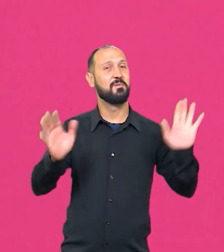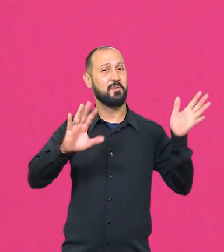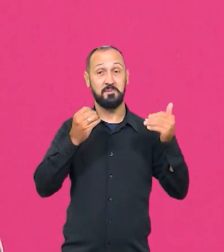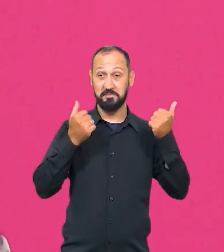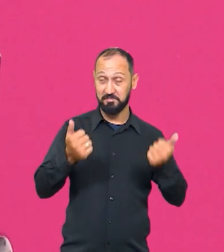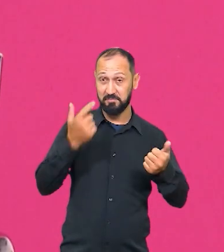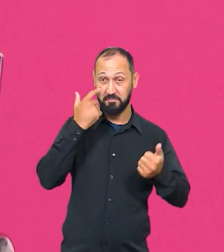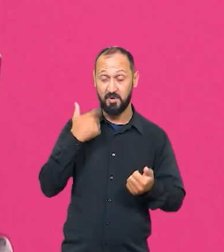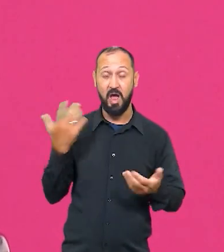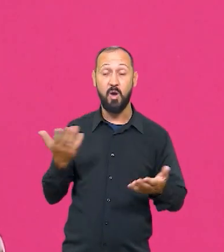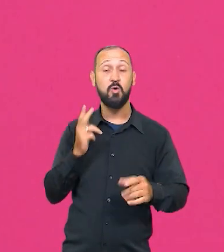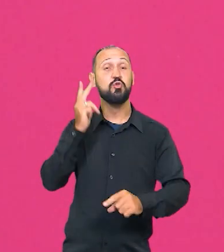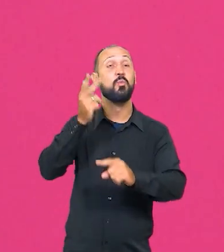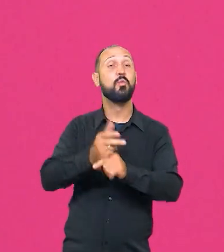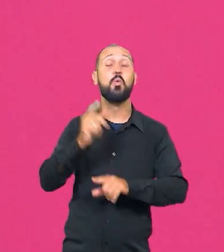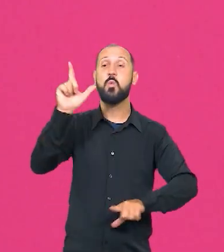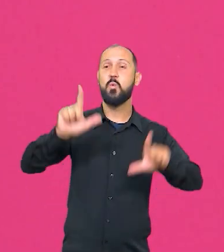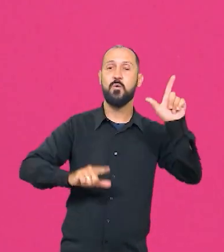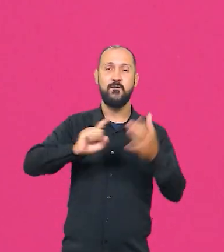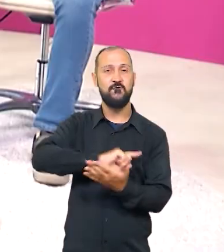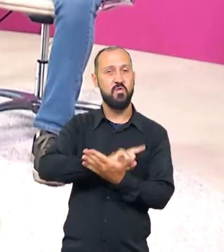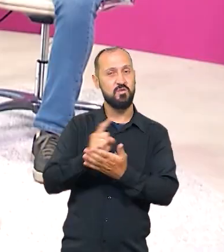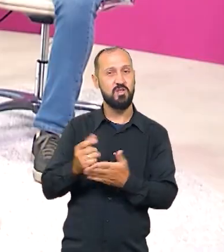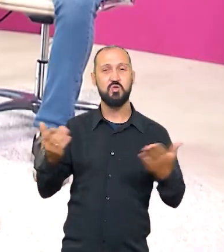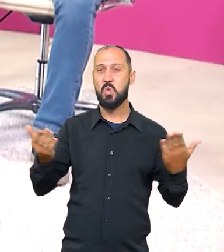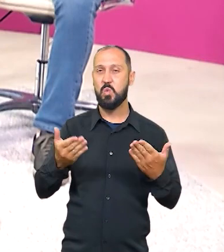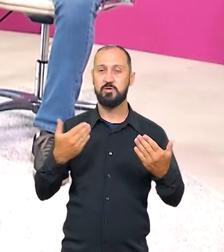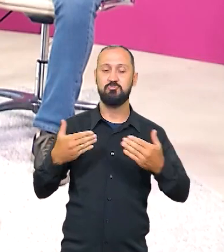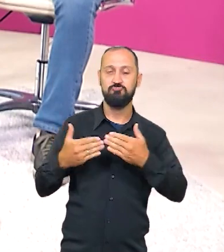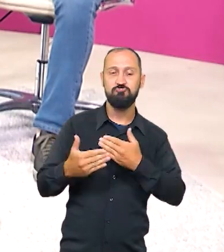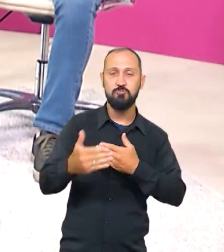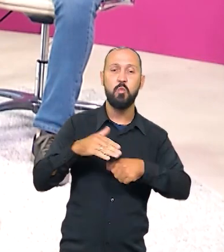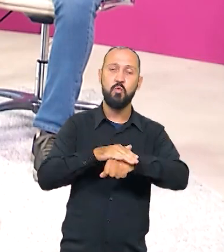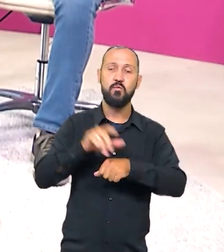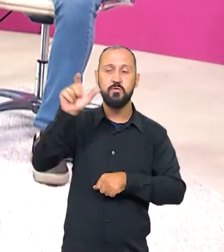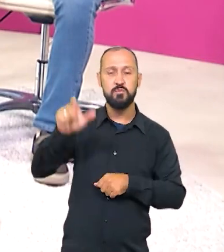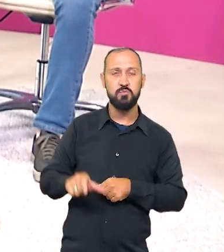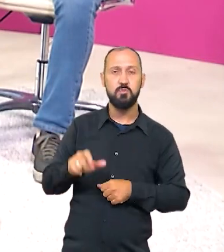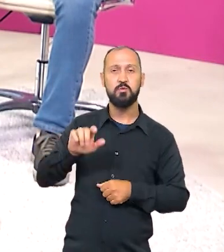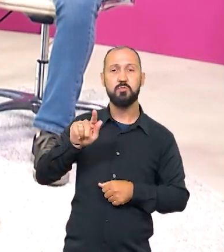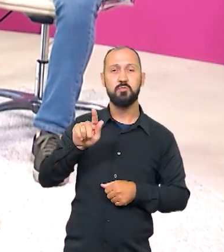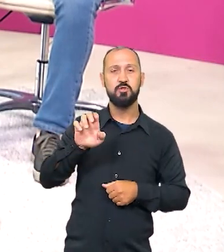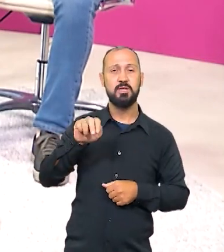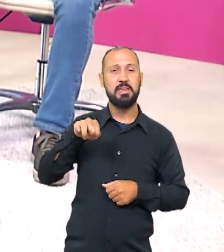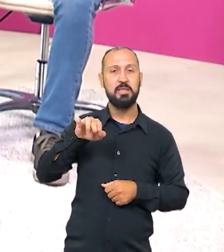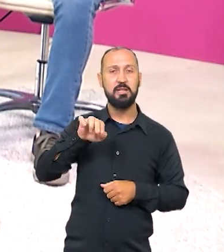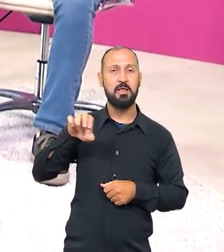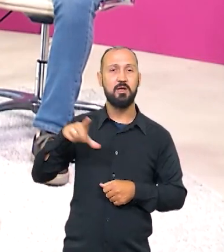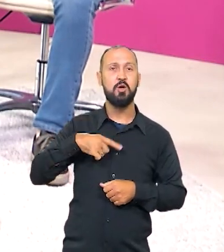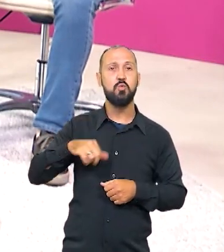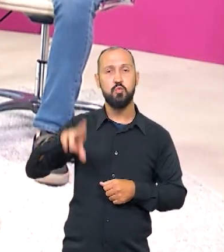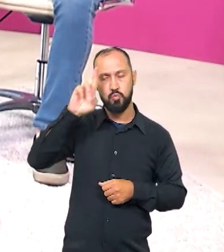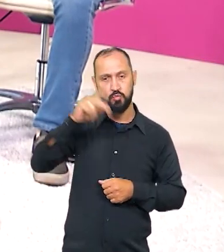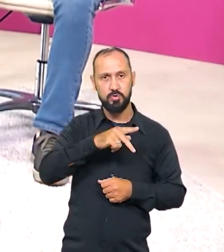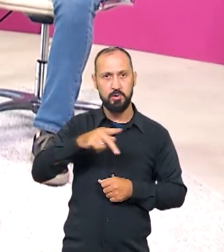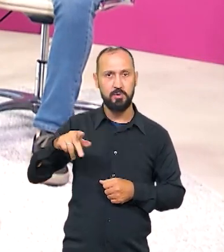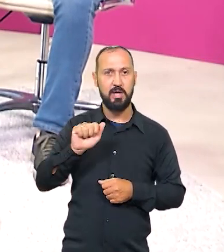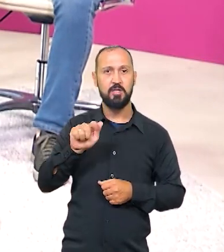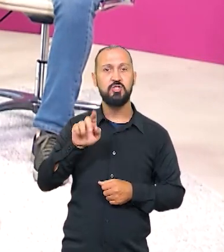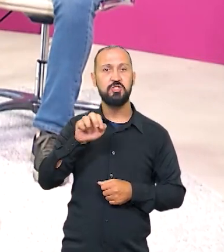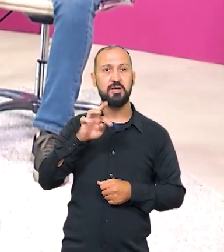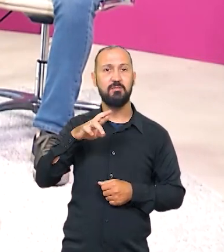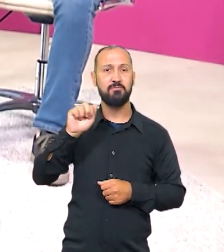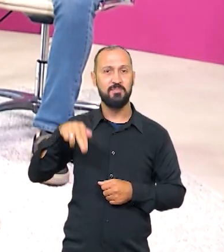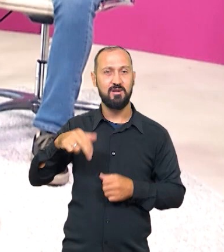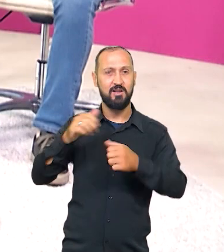Oi, gente, nós acabamos de gravar o Velocidade de hoje. Conversamos com Janine de Lima Bruno, ele que é diretor-presidente da